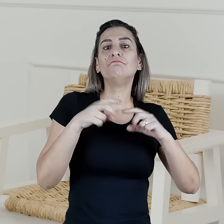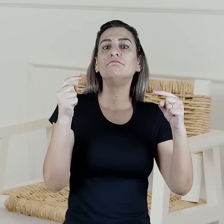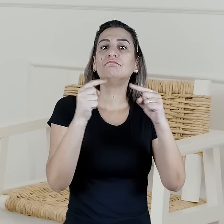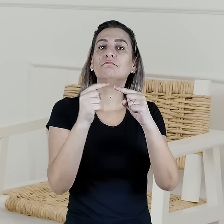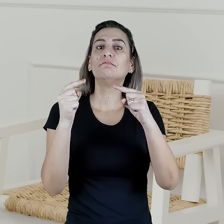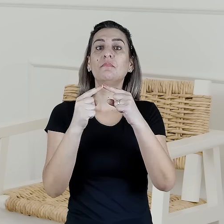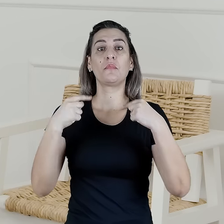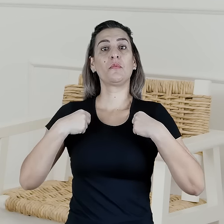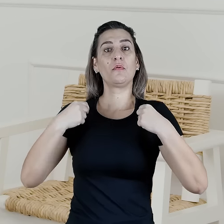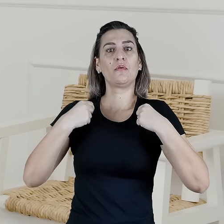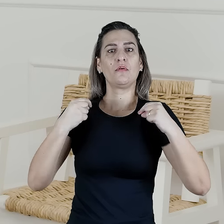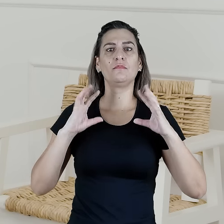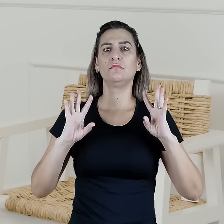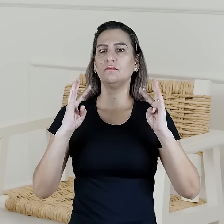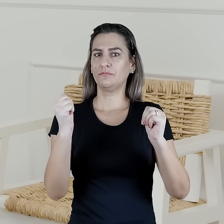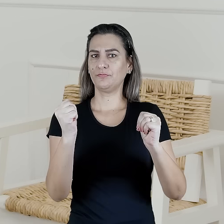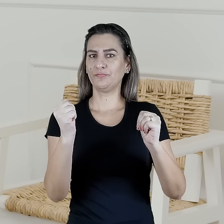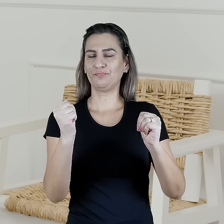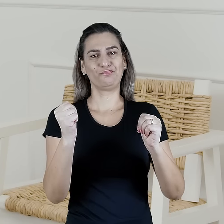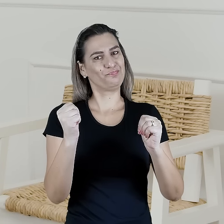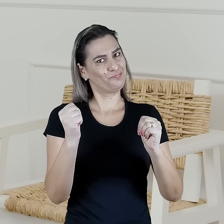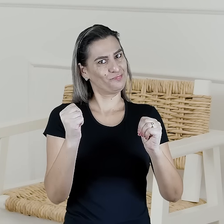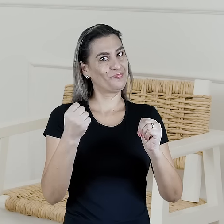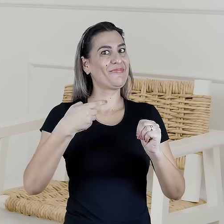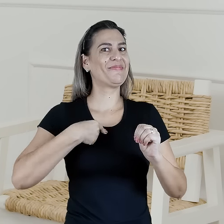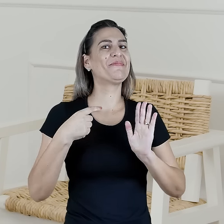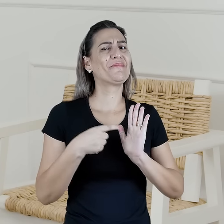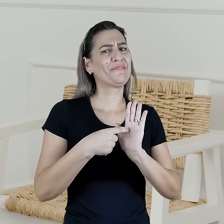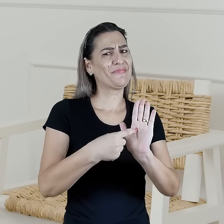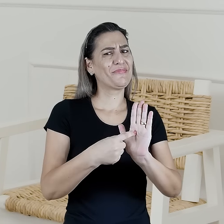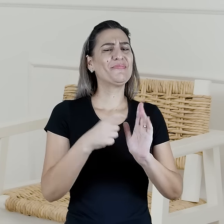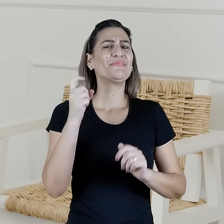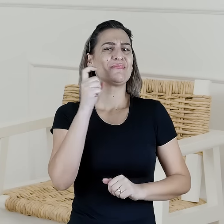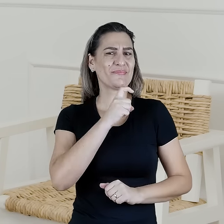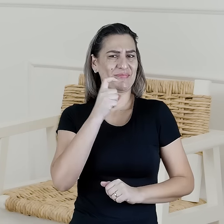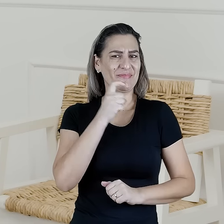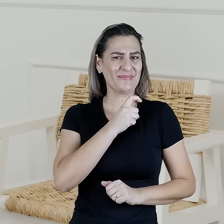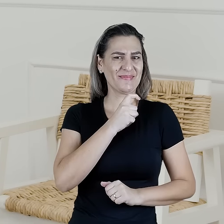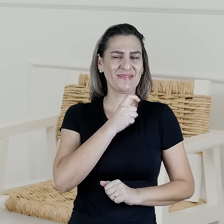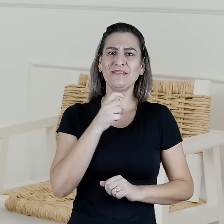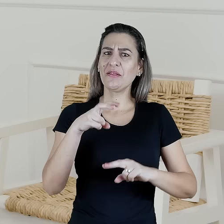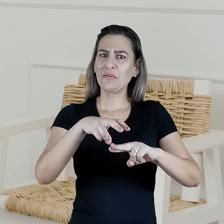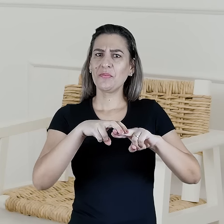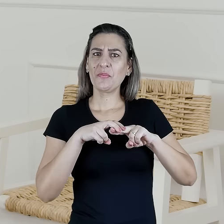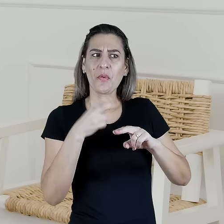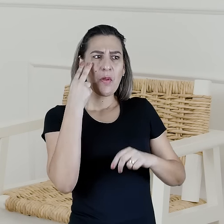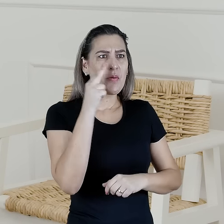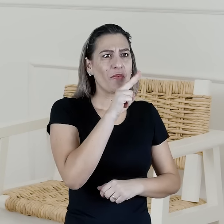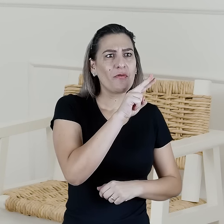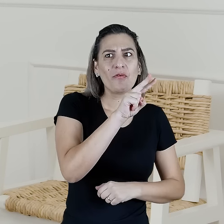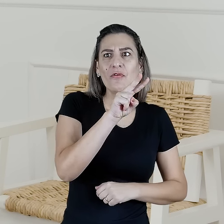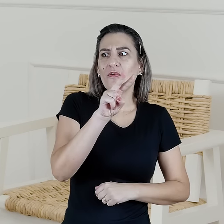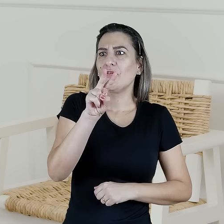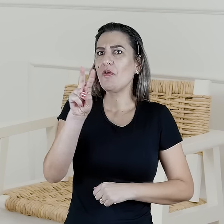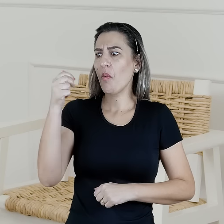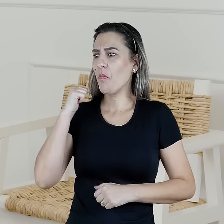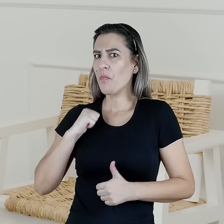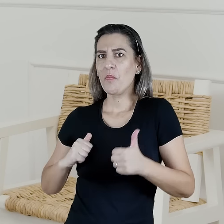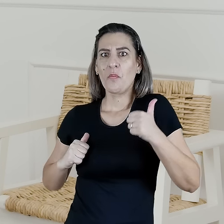que combinam com todas as roupas. E aí, euzinha mostro que isso não é bem verdade.